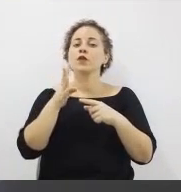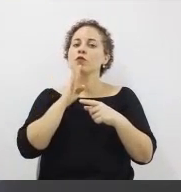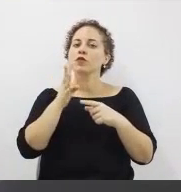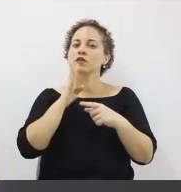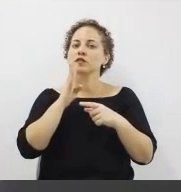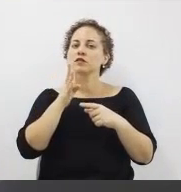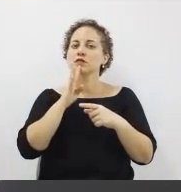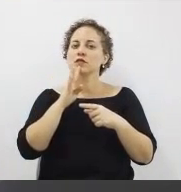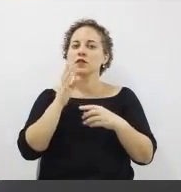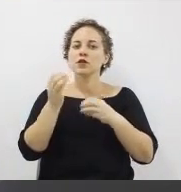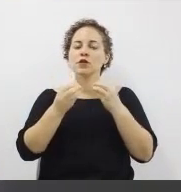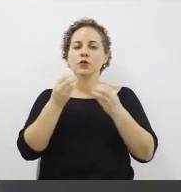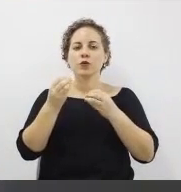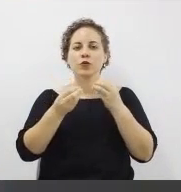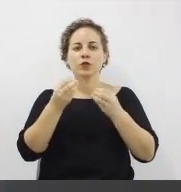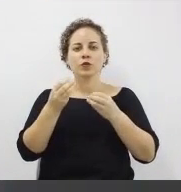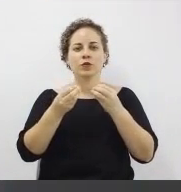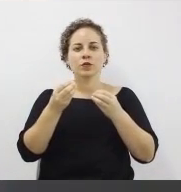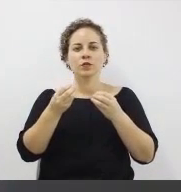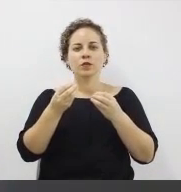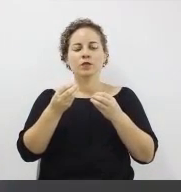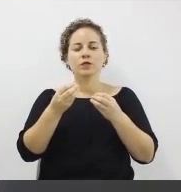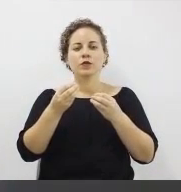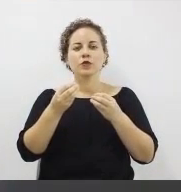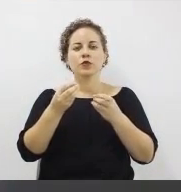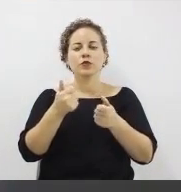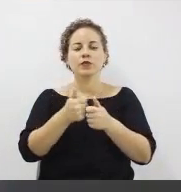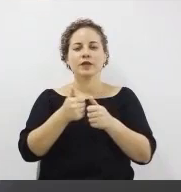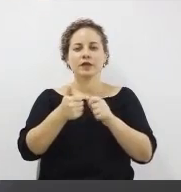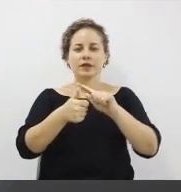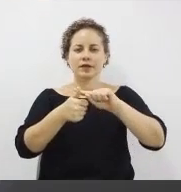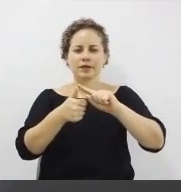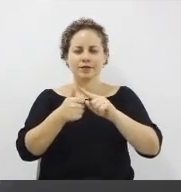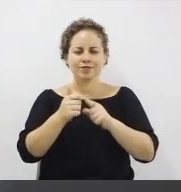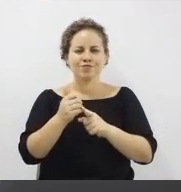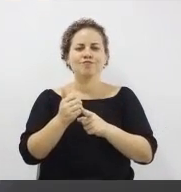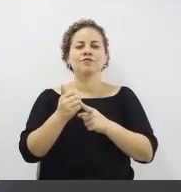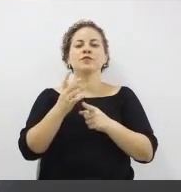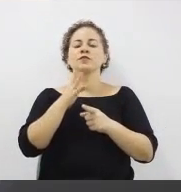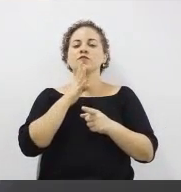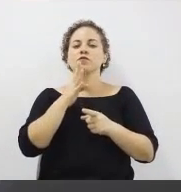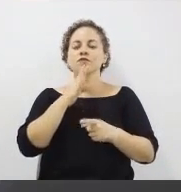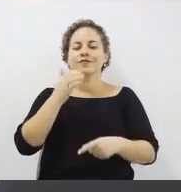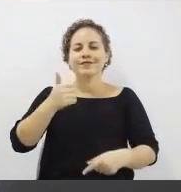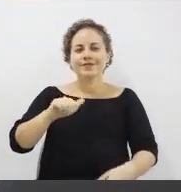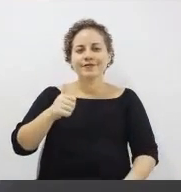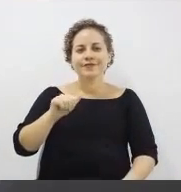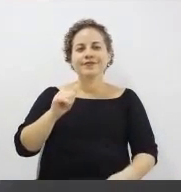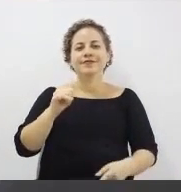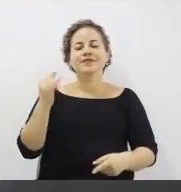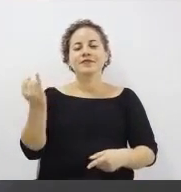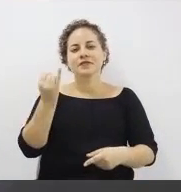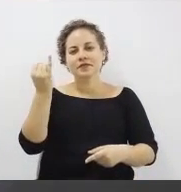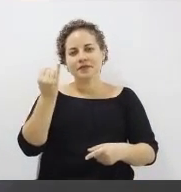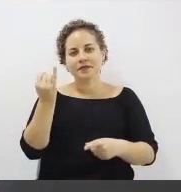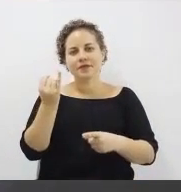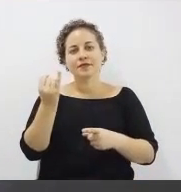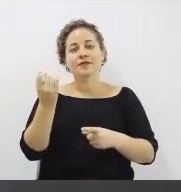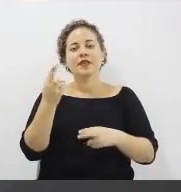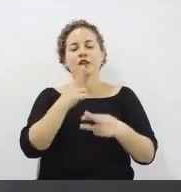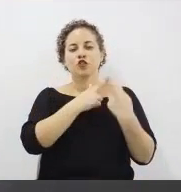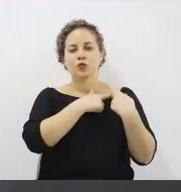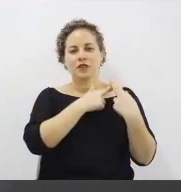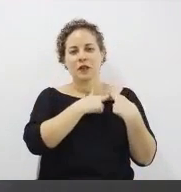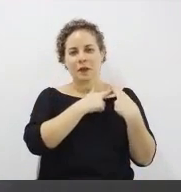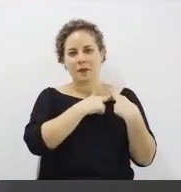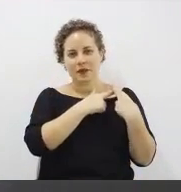os processos de fornecimento. Vocês terão acesso e conhecerão o conceito, por exemplo, e o trabalho, a